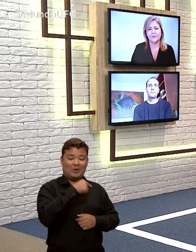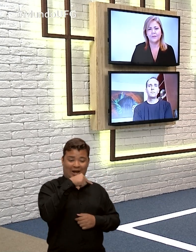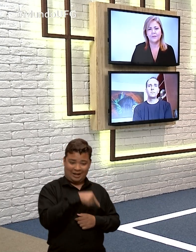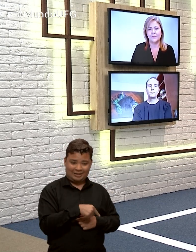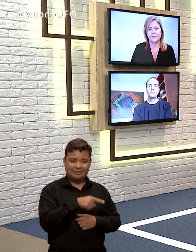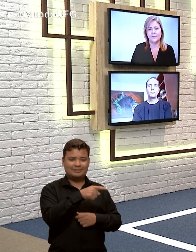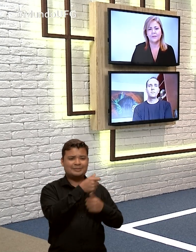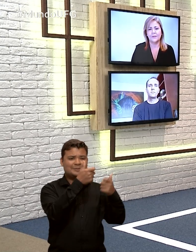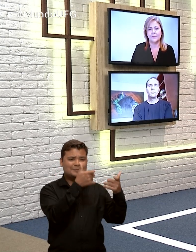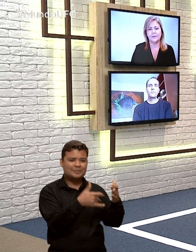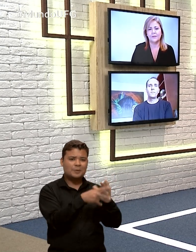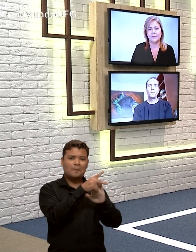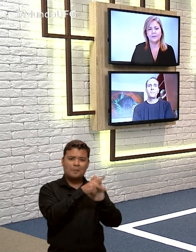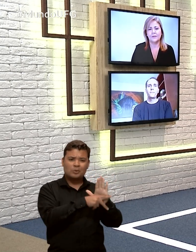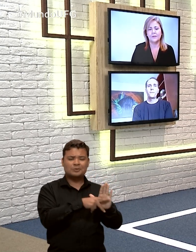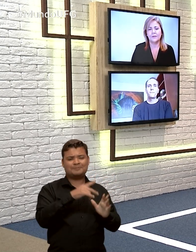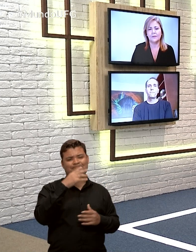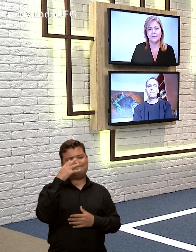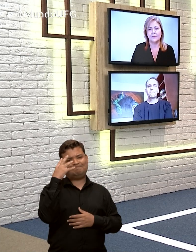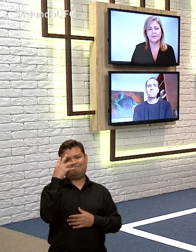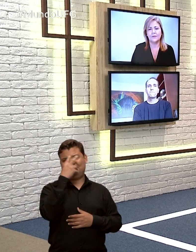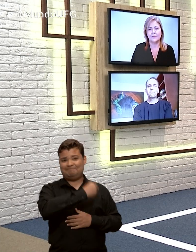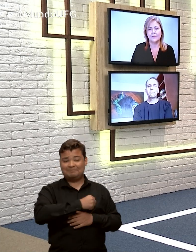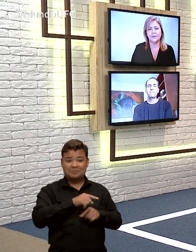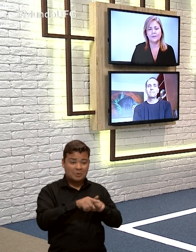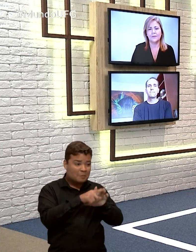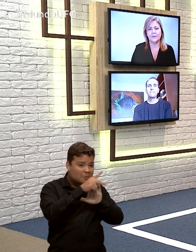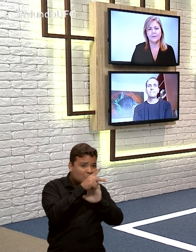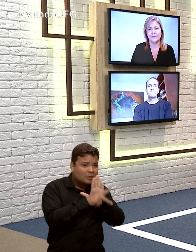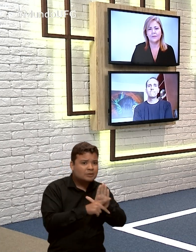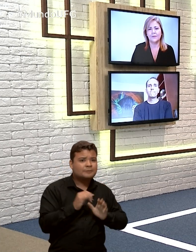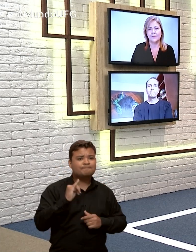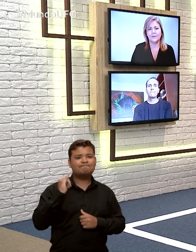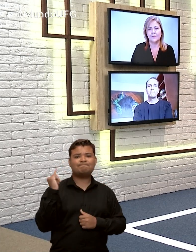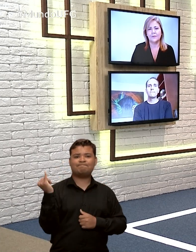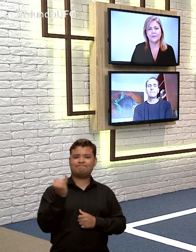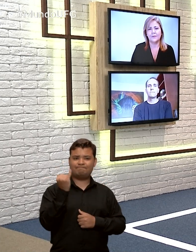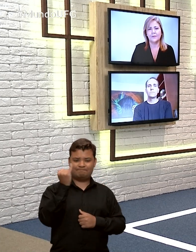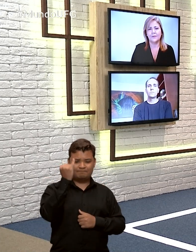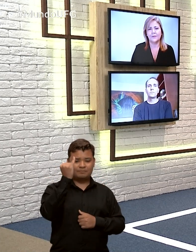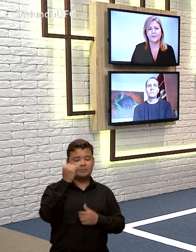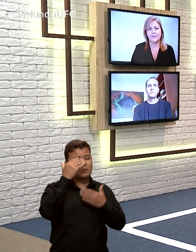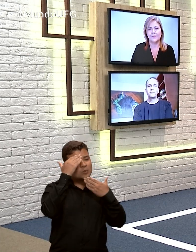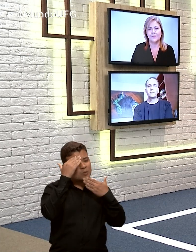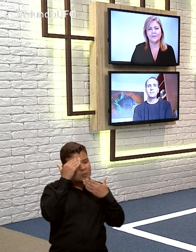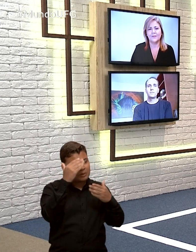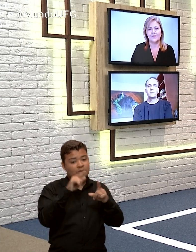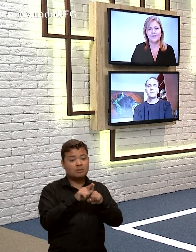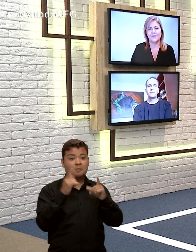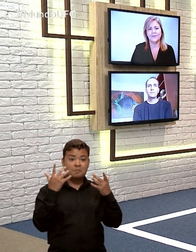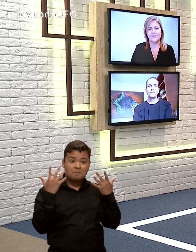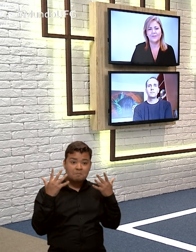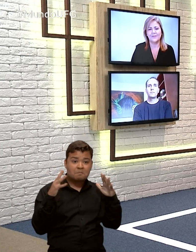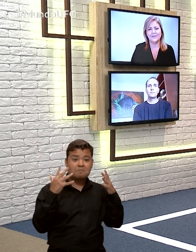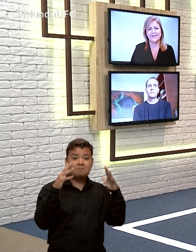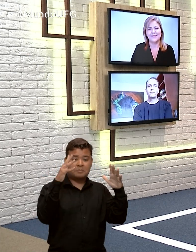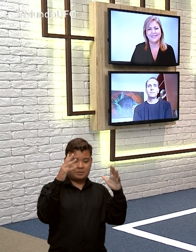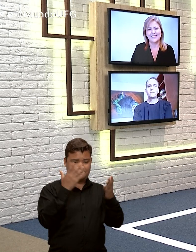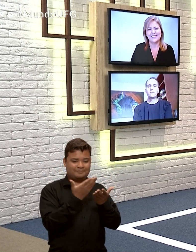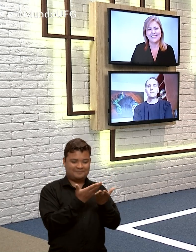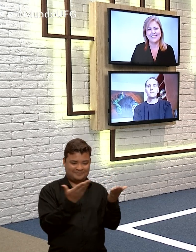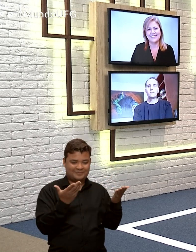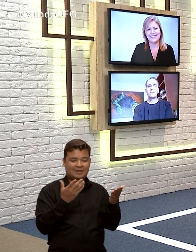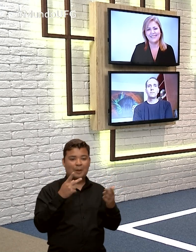um projeto tão bonito como esse, tão importante. Muito obrigada e parabenizar, né? Pablo, muito obrigada